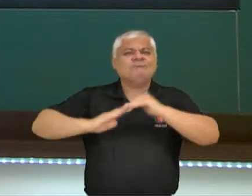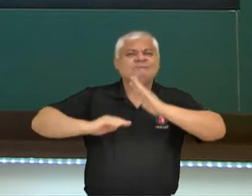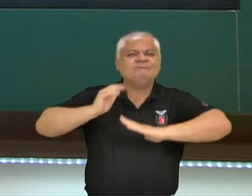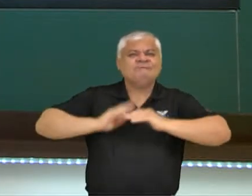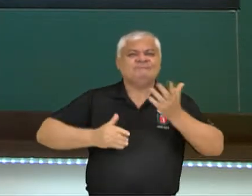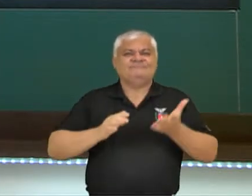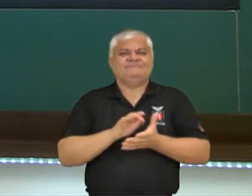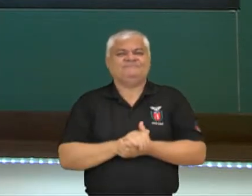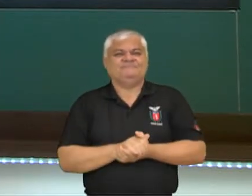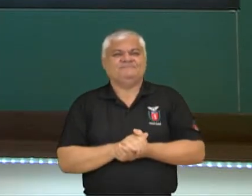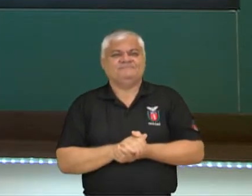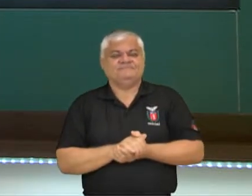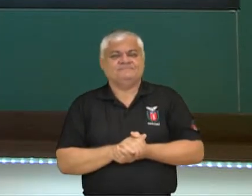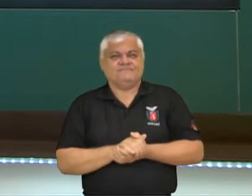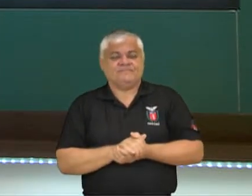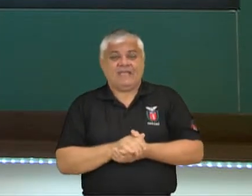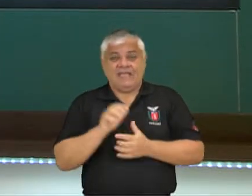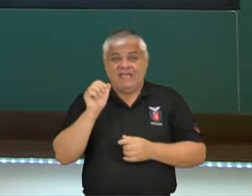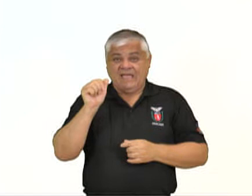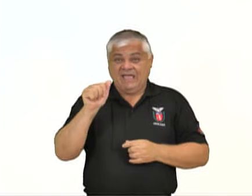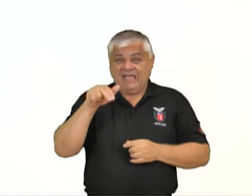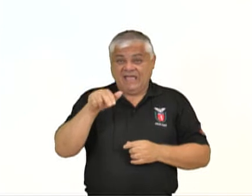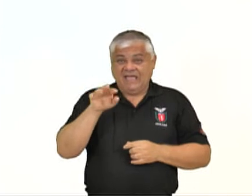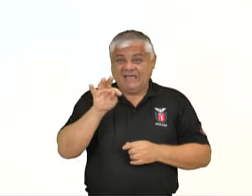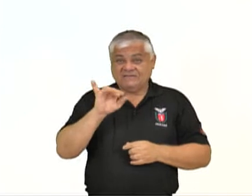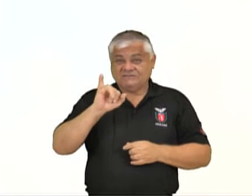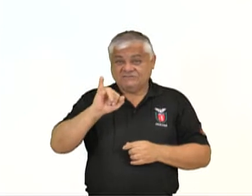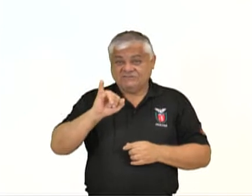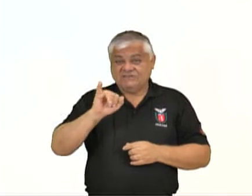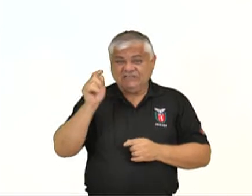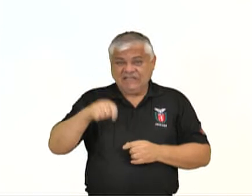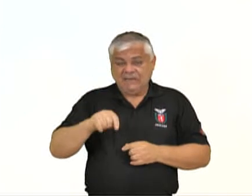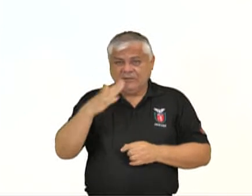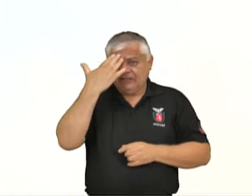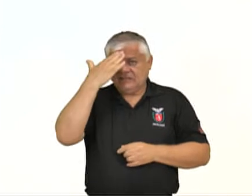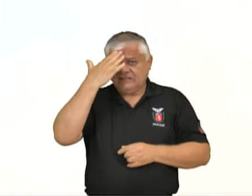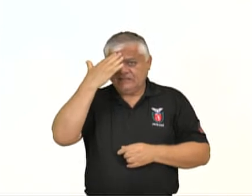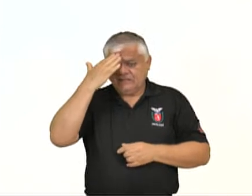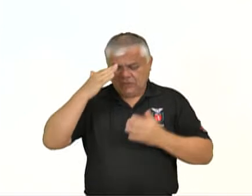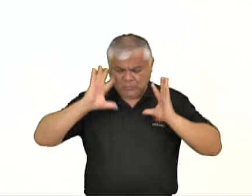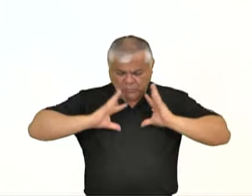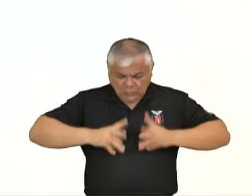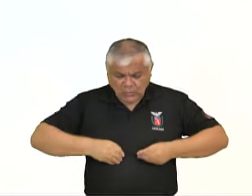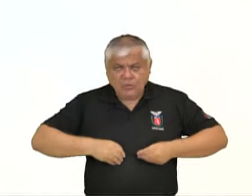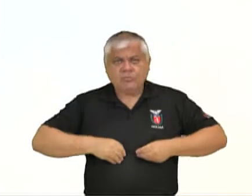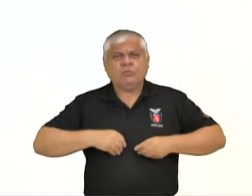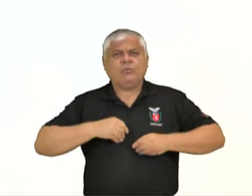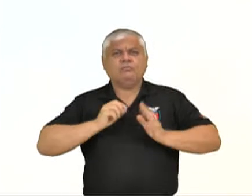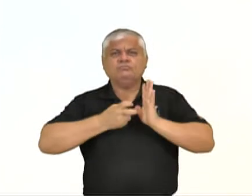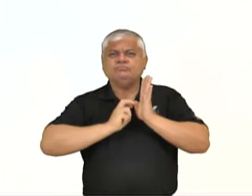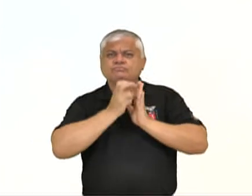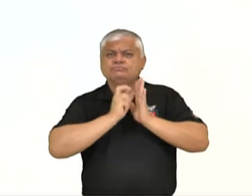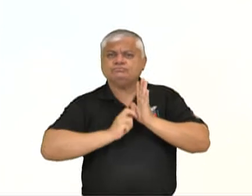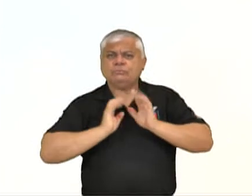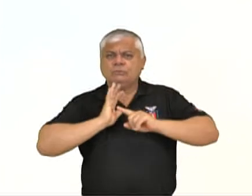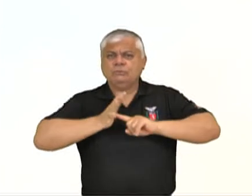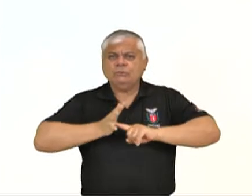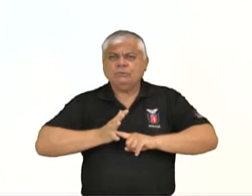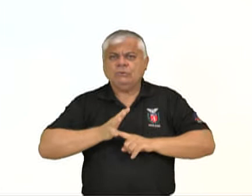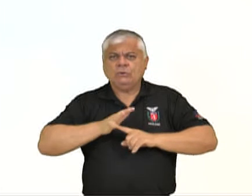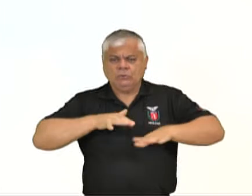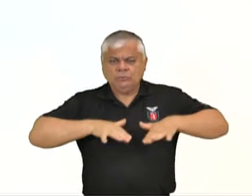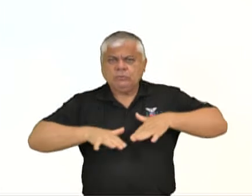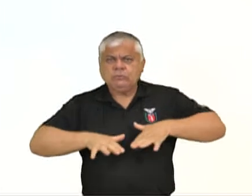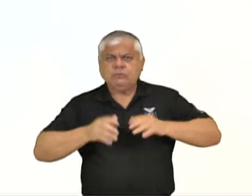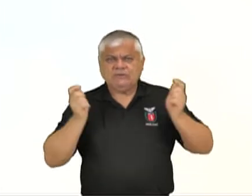trabalhada. E será que a antiginástica pode me ajudar a entender melhor o meu próprio corpo e seu funcionamento? Será que